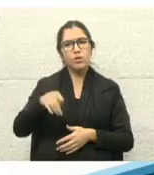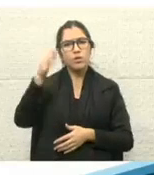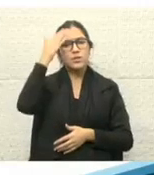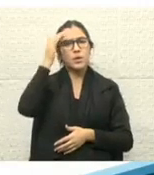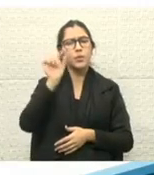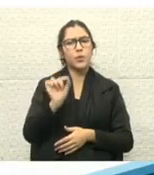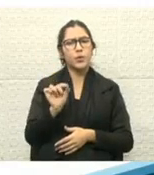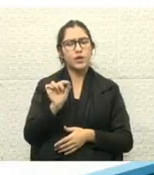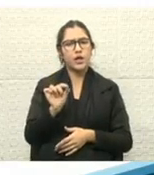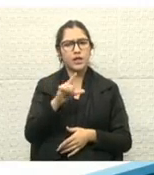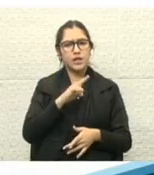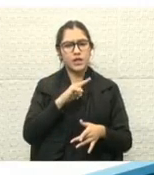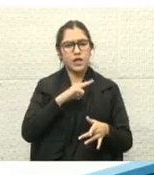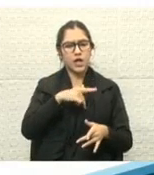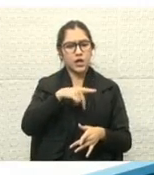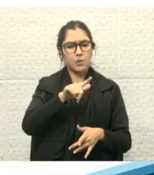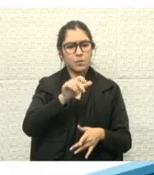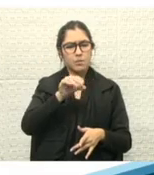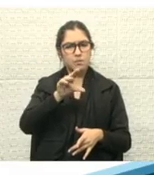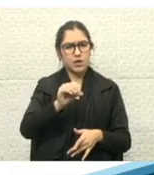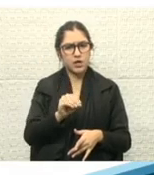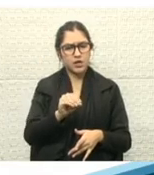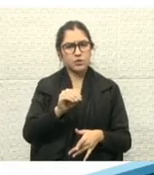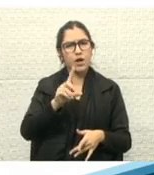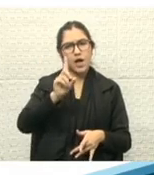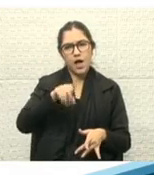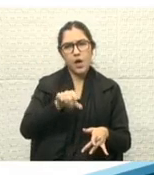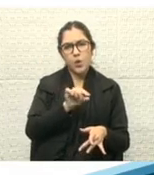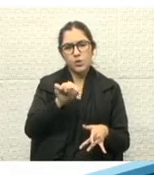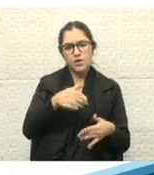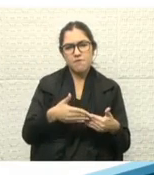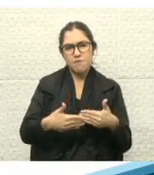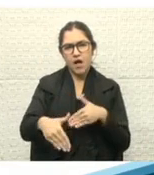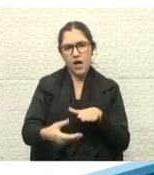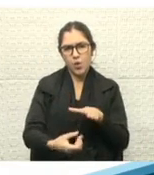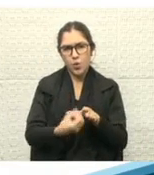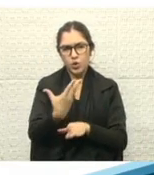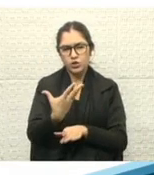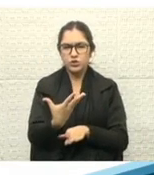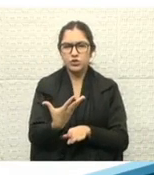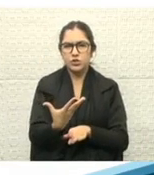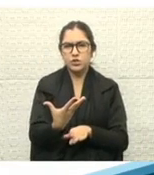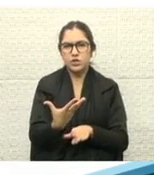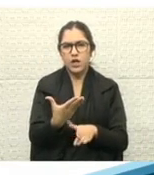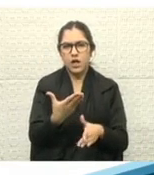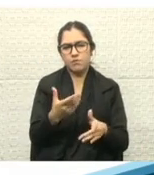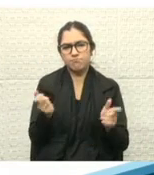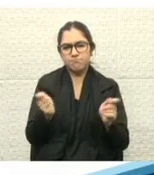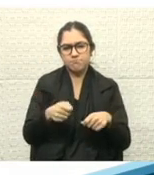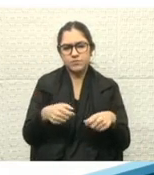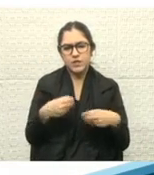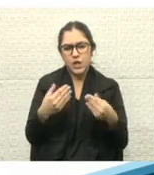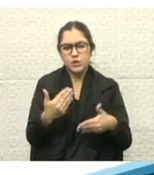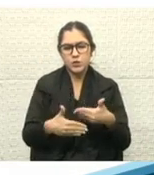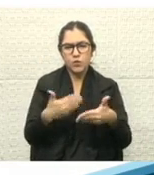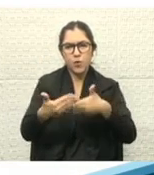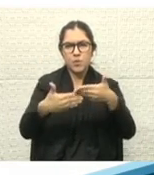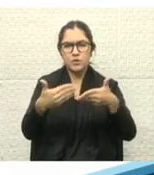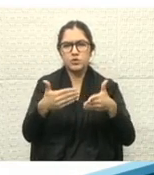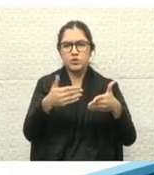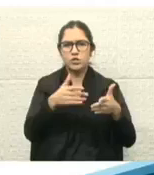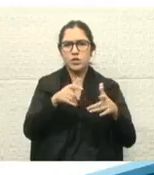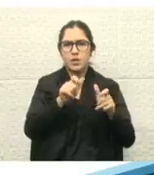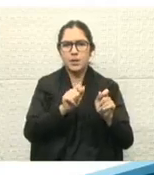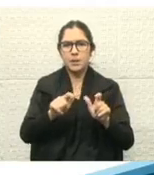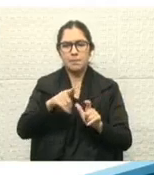que no plano cartesiano, que é o plano que vai originar, vai nos possibilitar a construção do plano